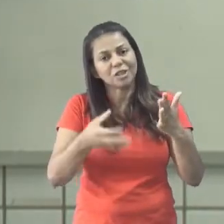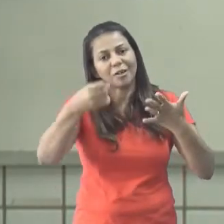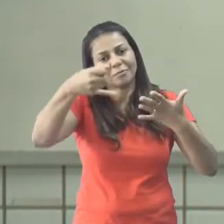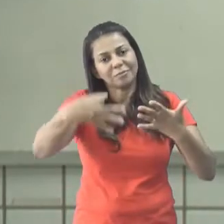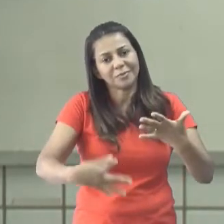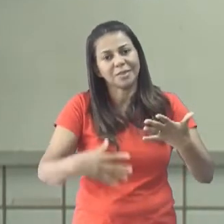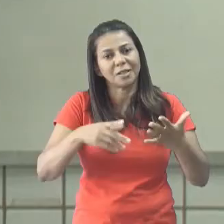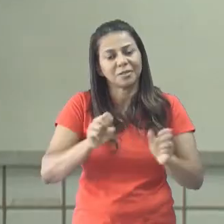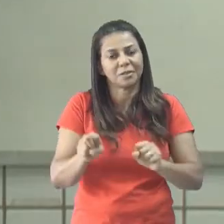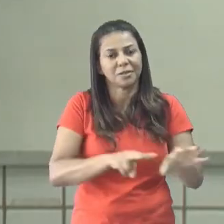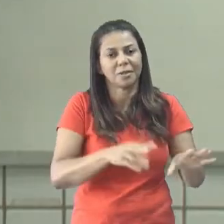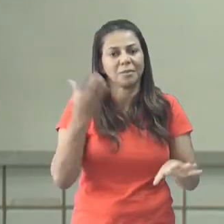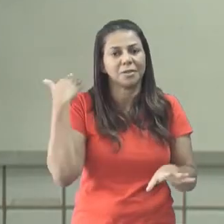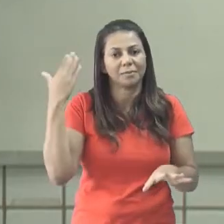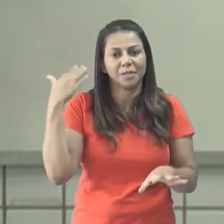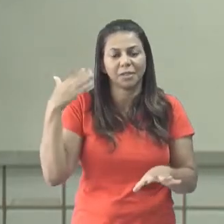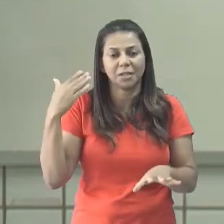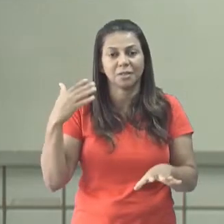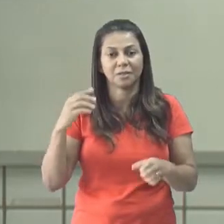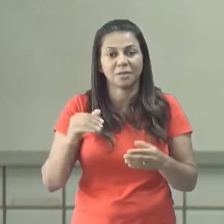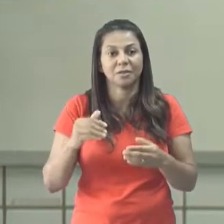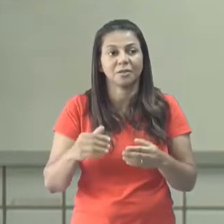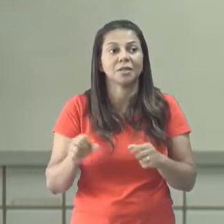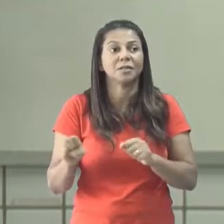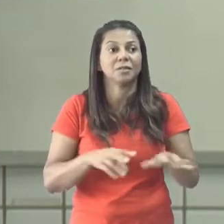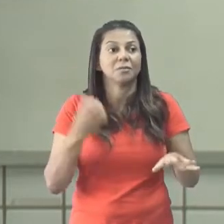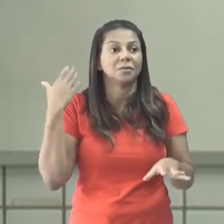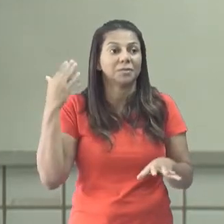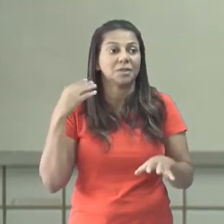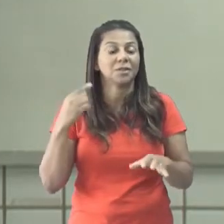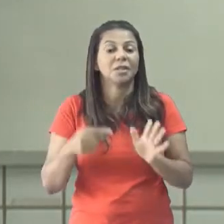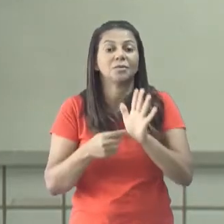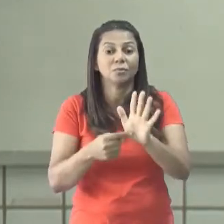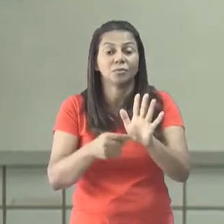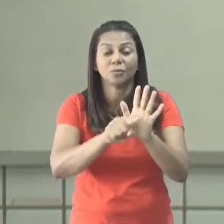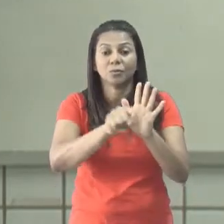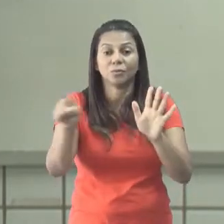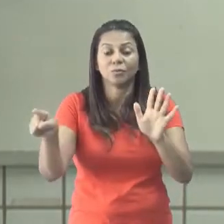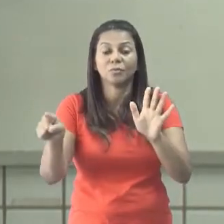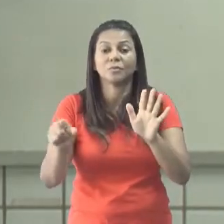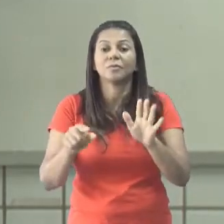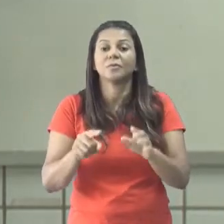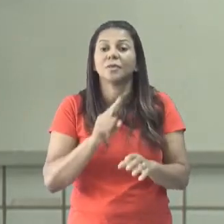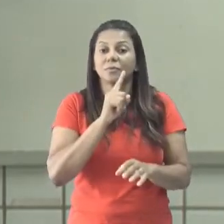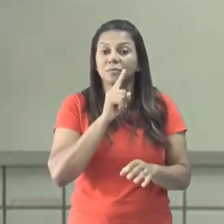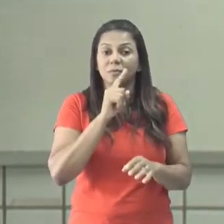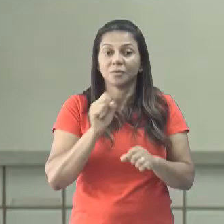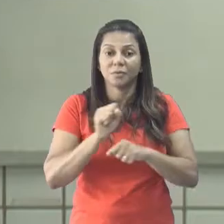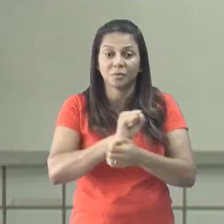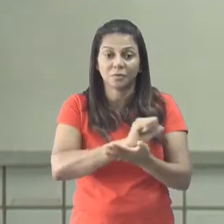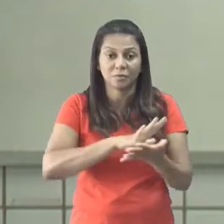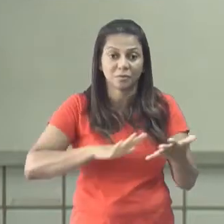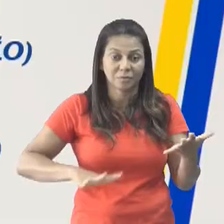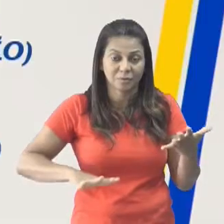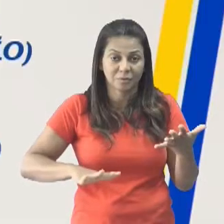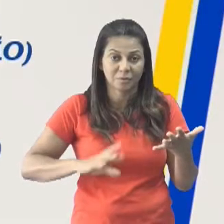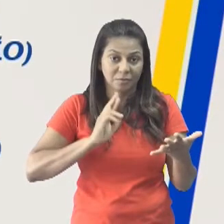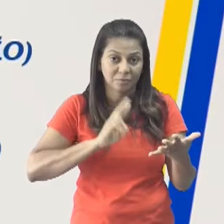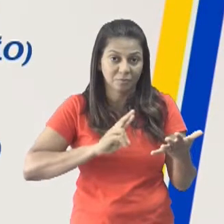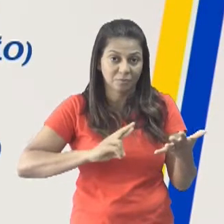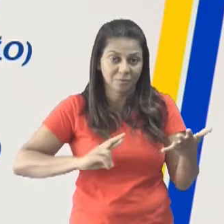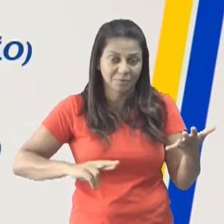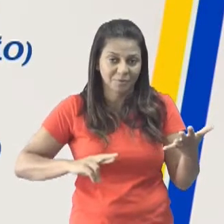semana passada. E na semana passada, nós deixamos para vocês este exercitando, que eu